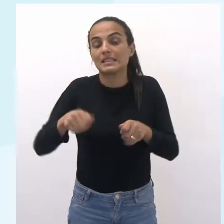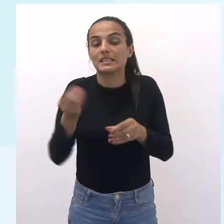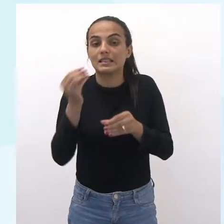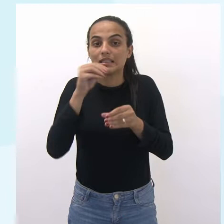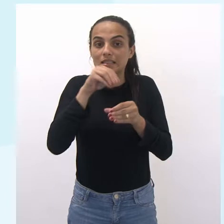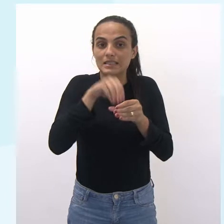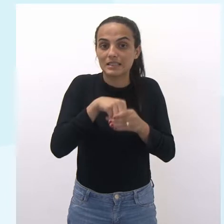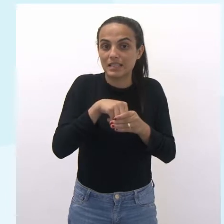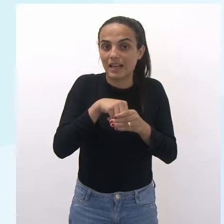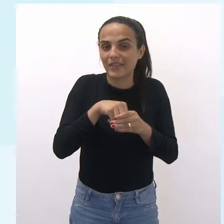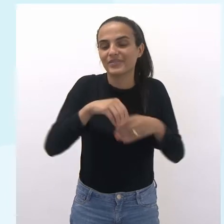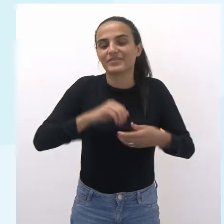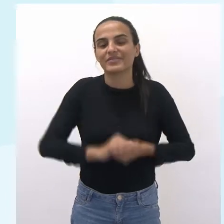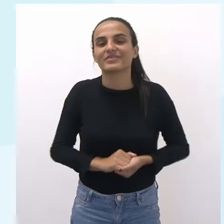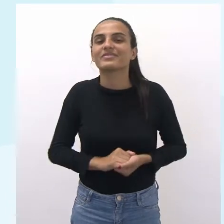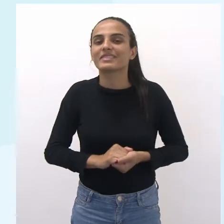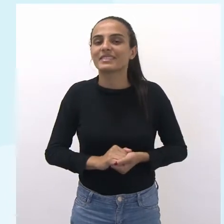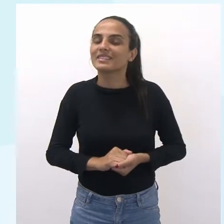delimitado,